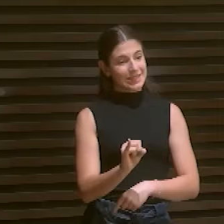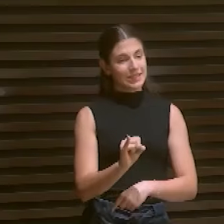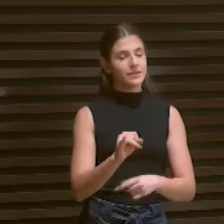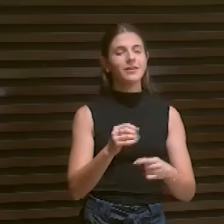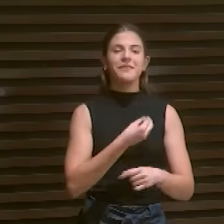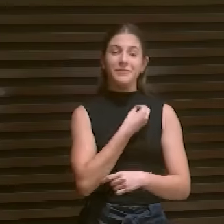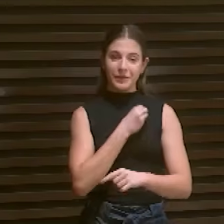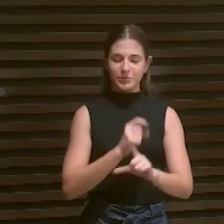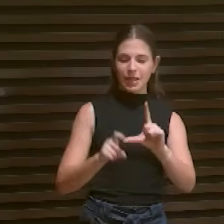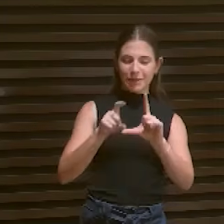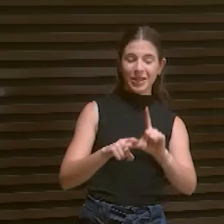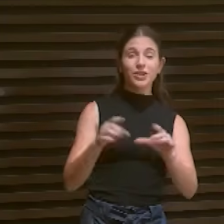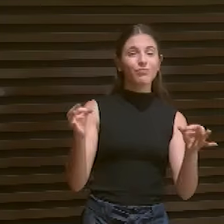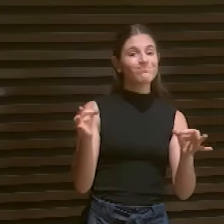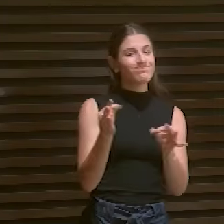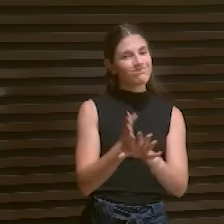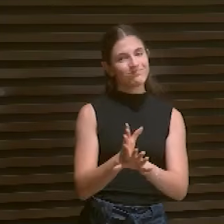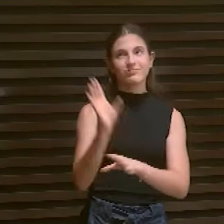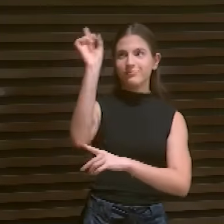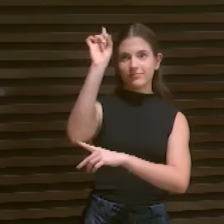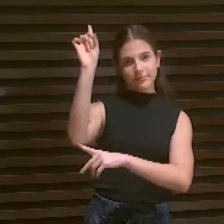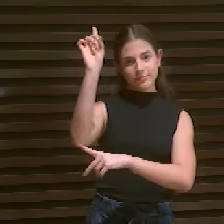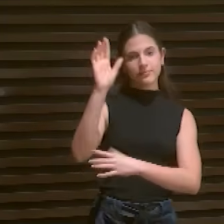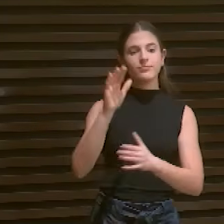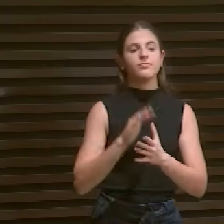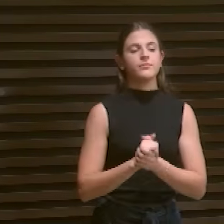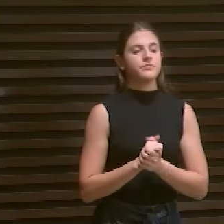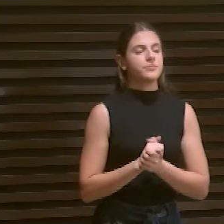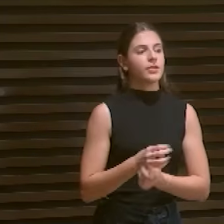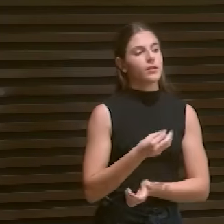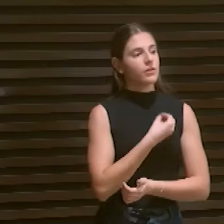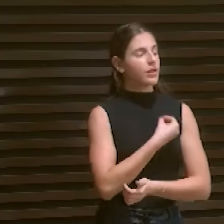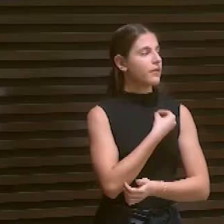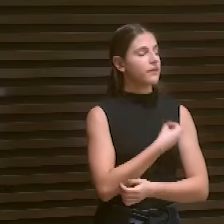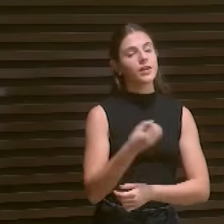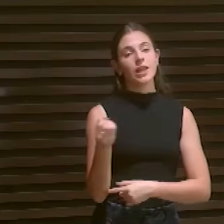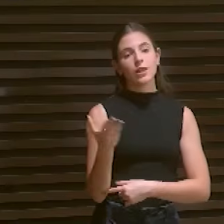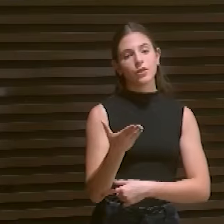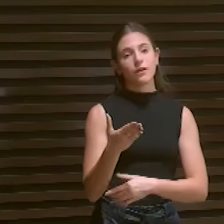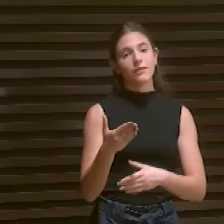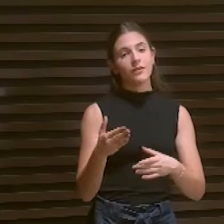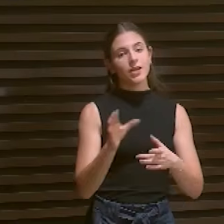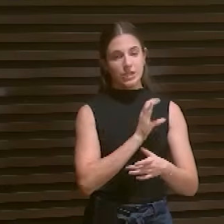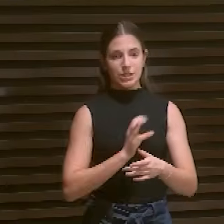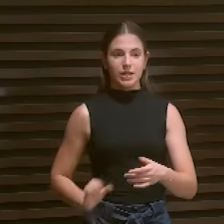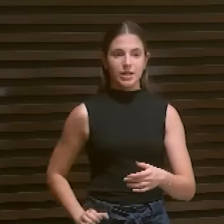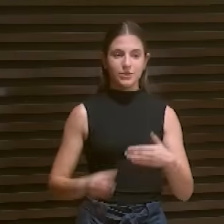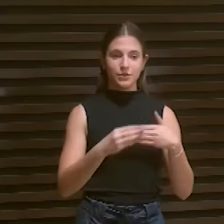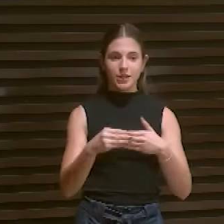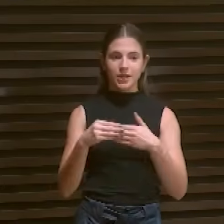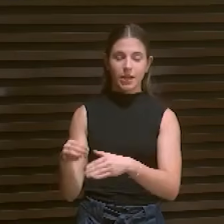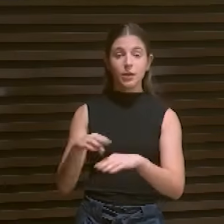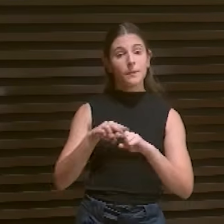na dependência plena de Deus, com a vida nova de Cristo, guiados